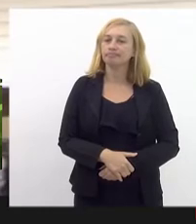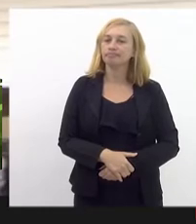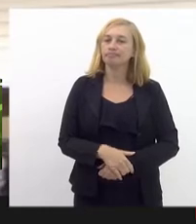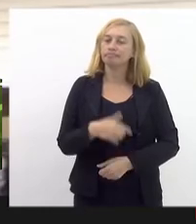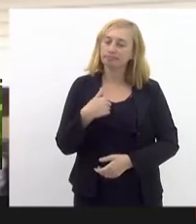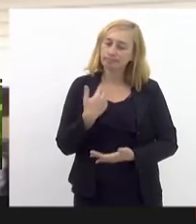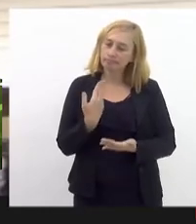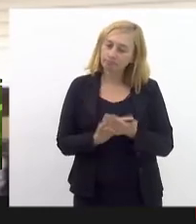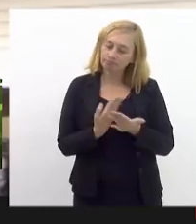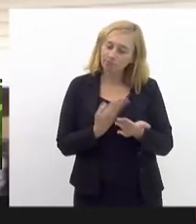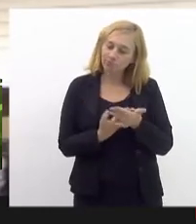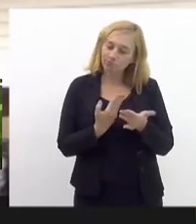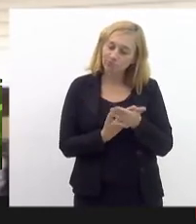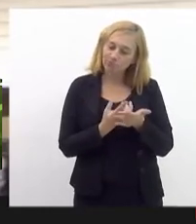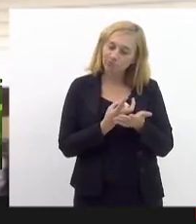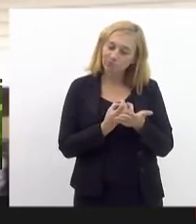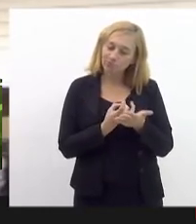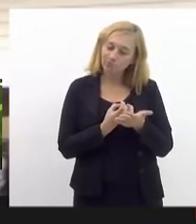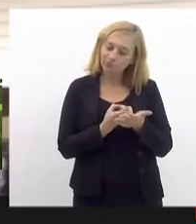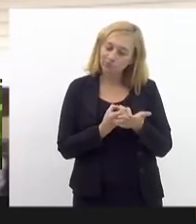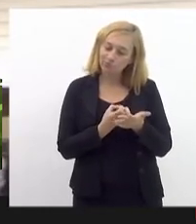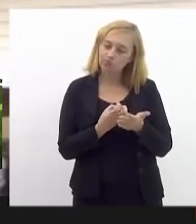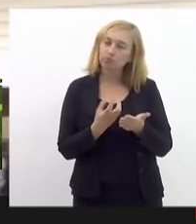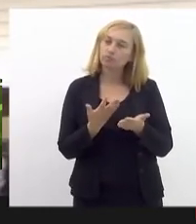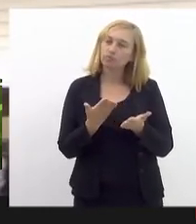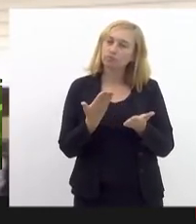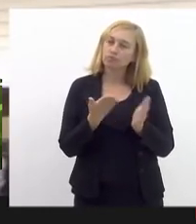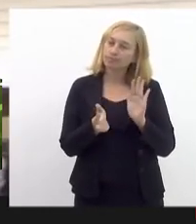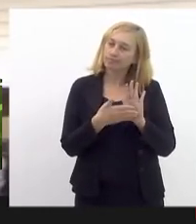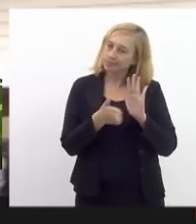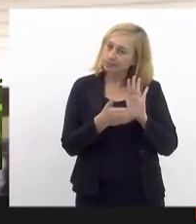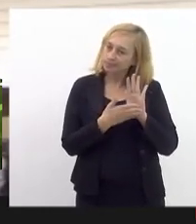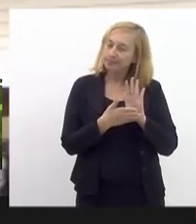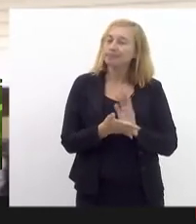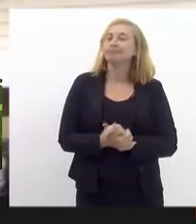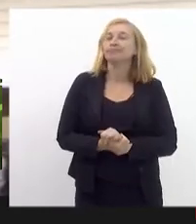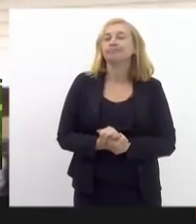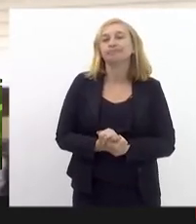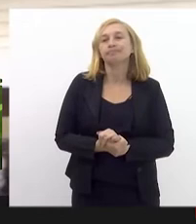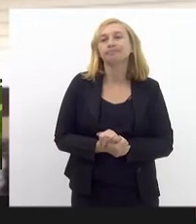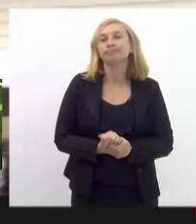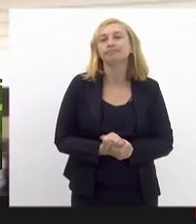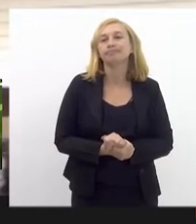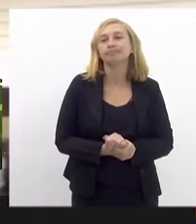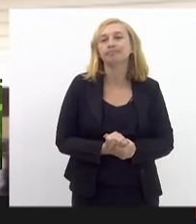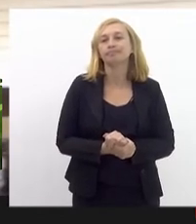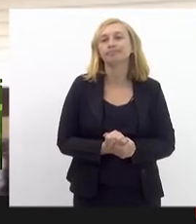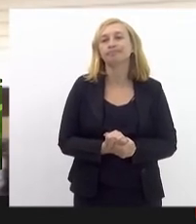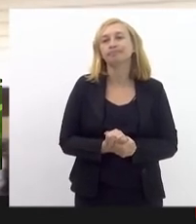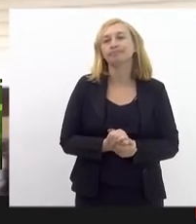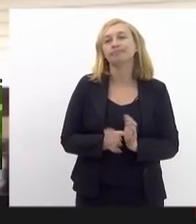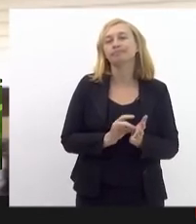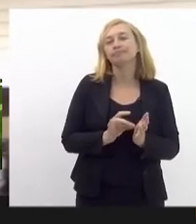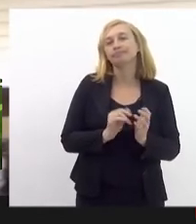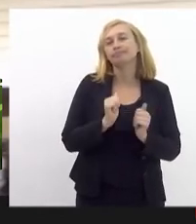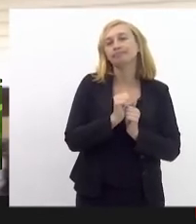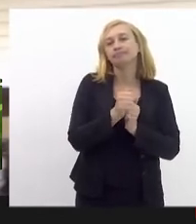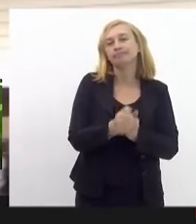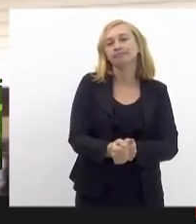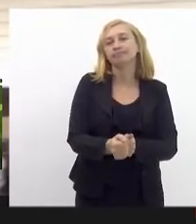casa, eu li com atenção a proposta. E na realidade acompanho